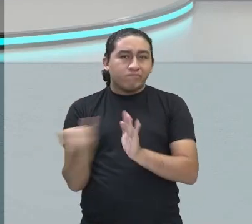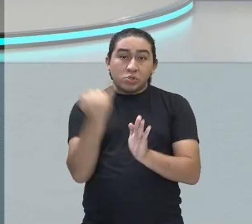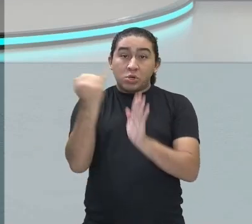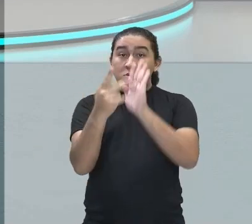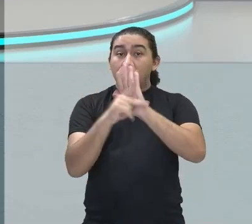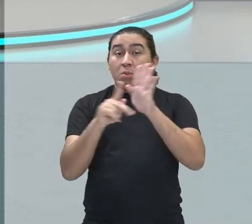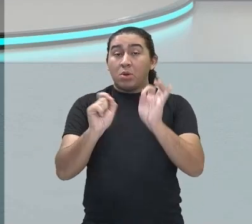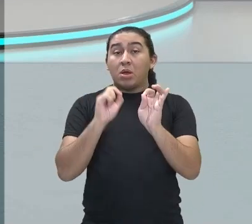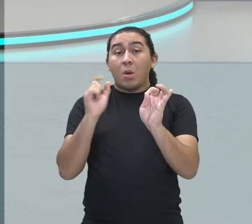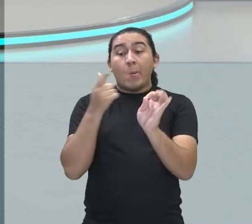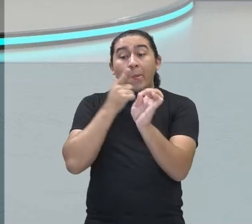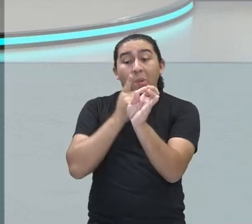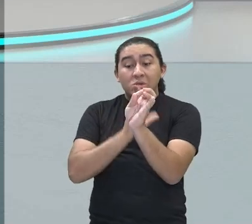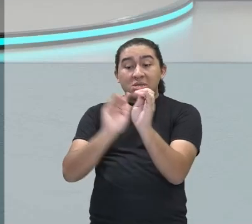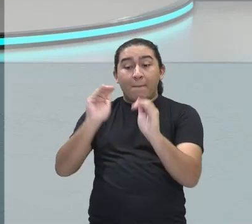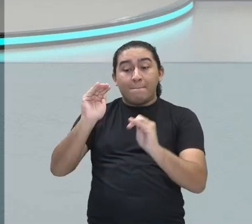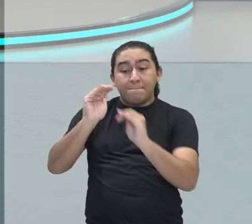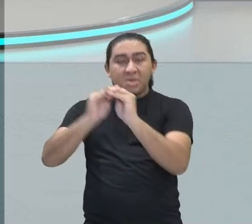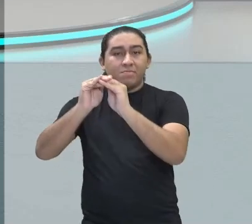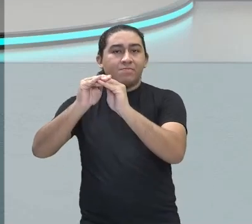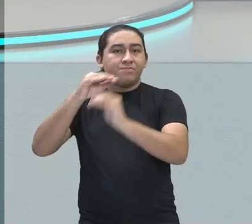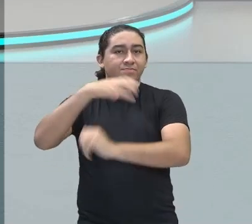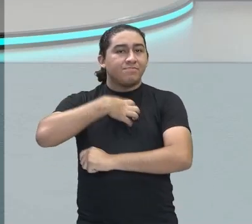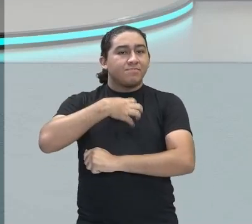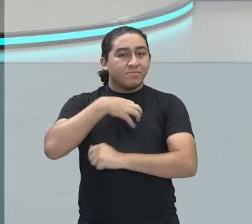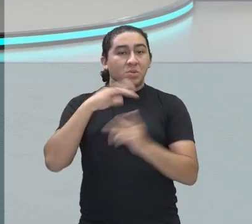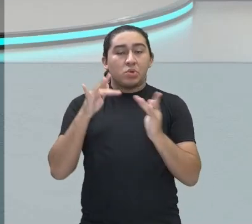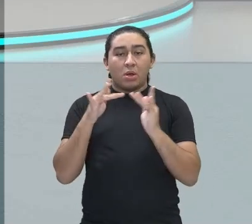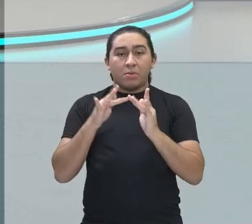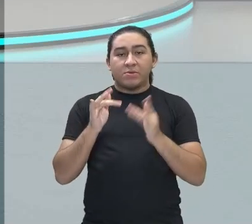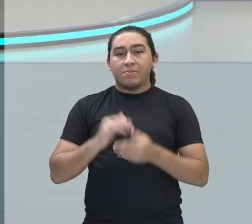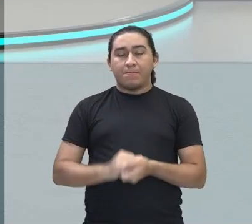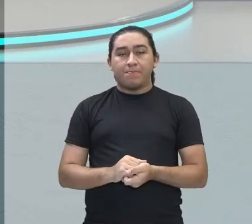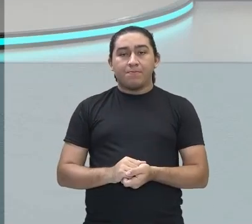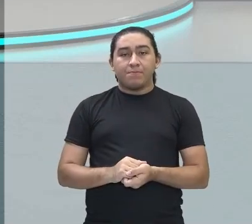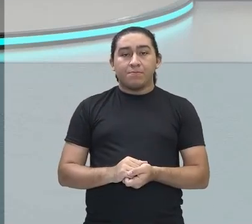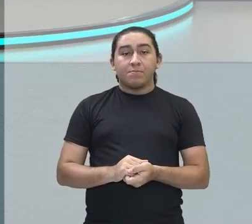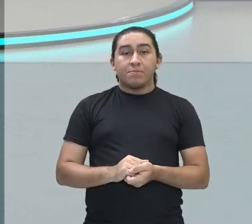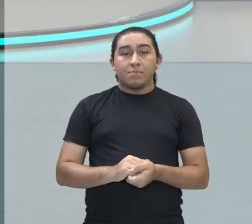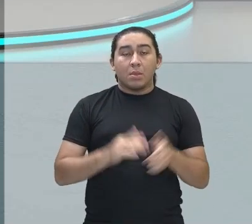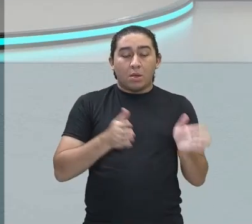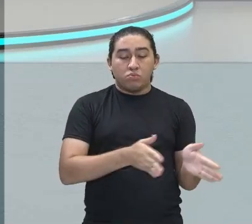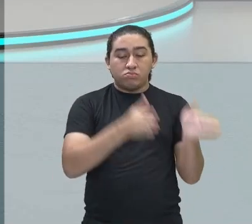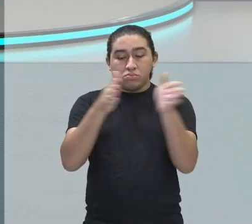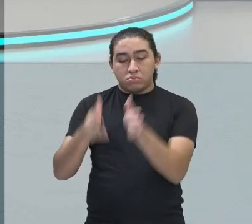para atingir as essências. Na sequência,